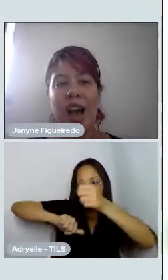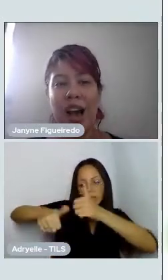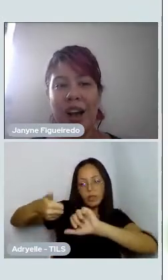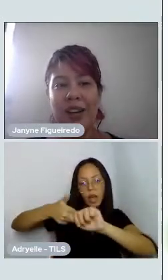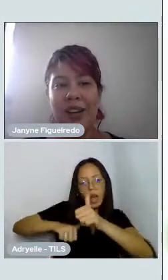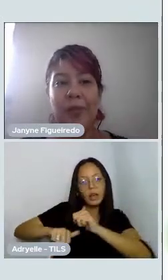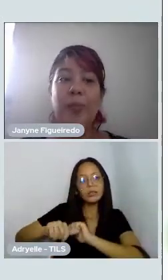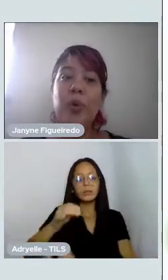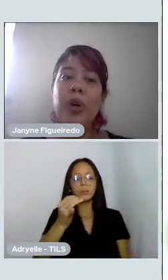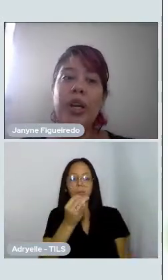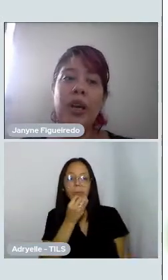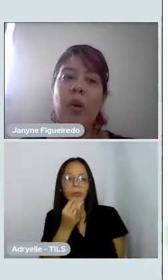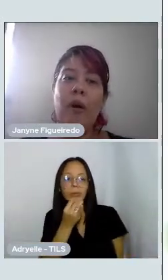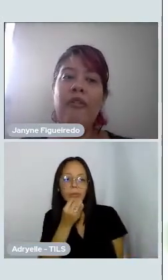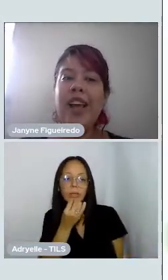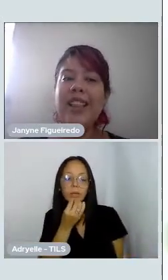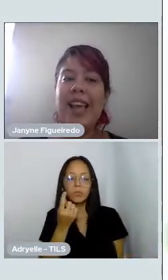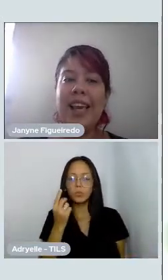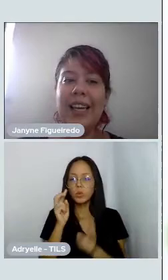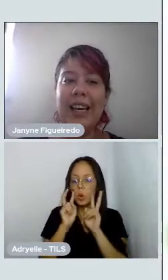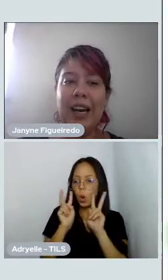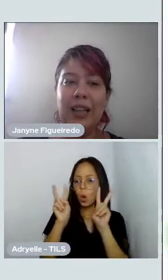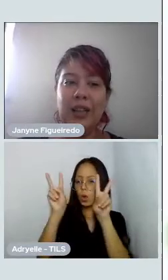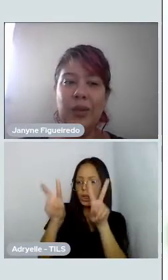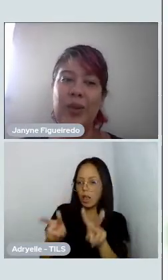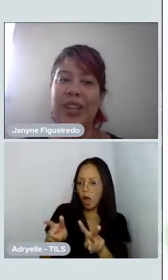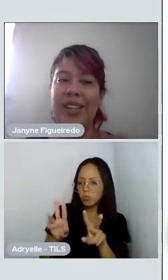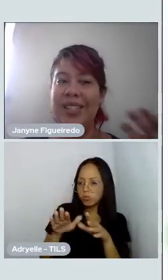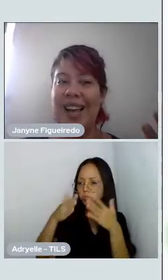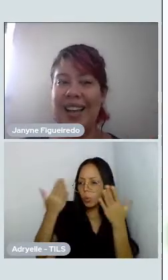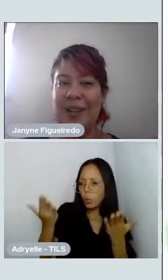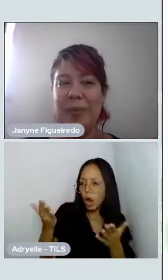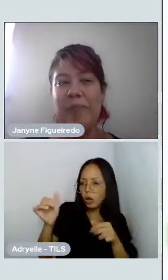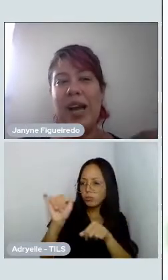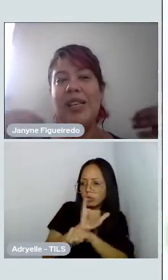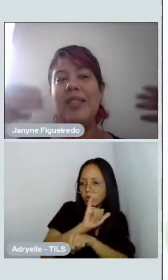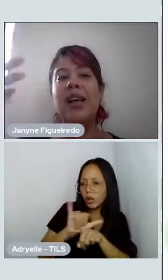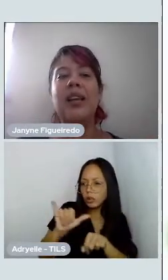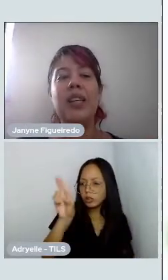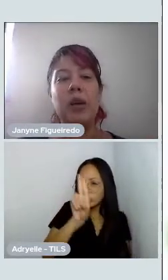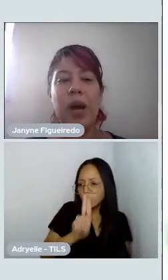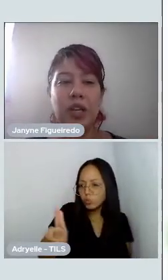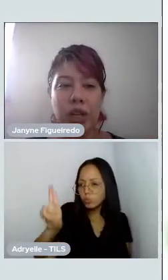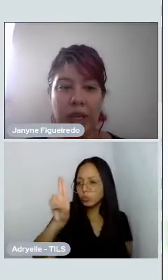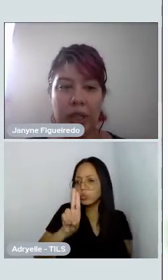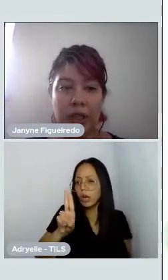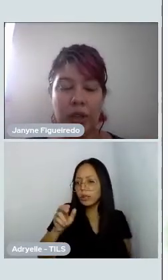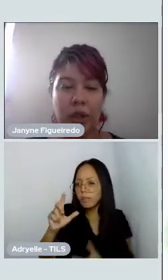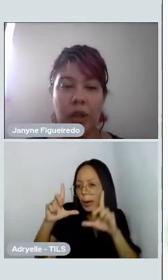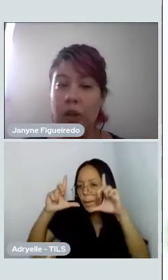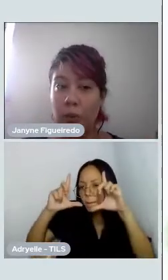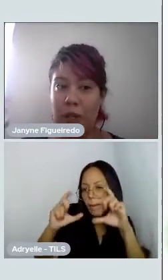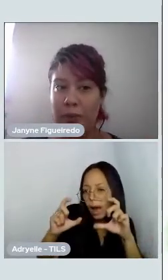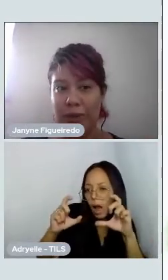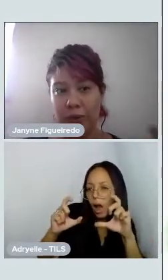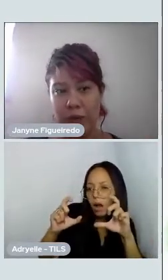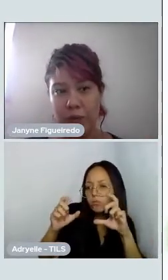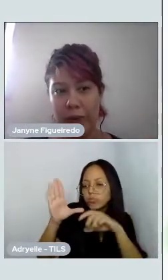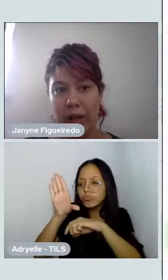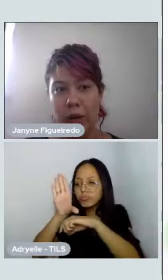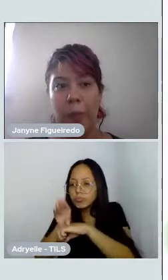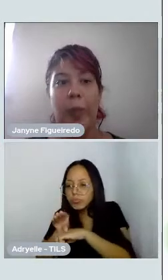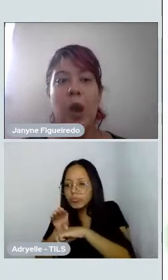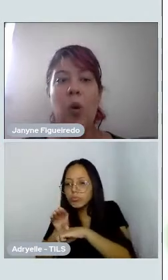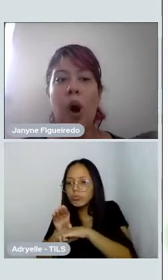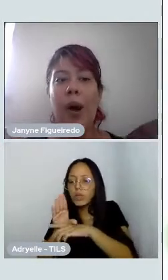você olhar qual foi a técnica utilizada para parecer que tinha mais gente, ou mais